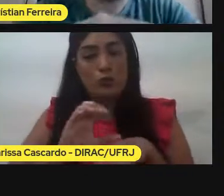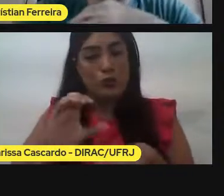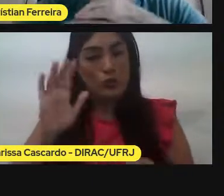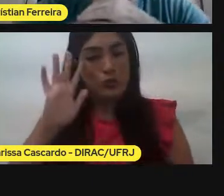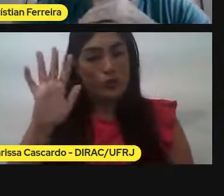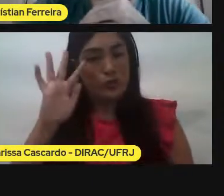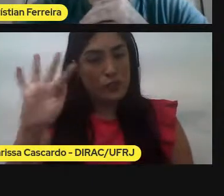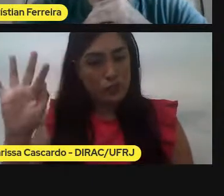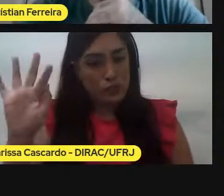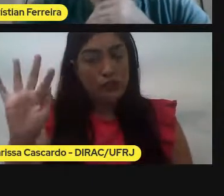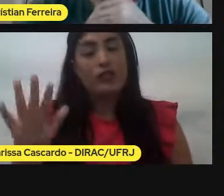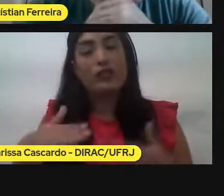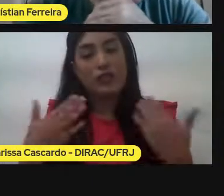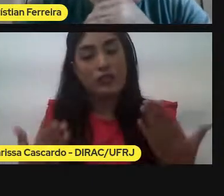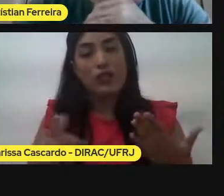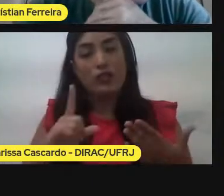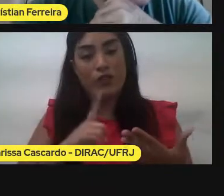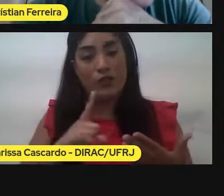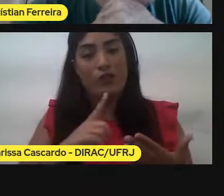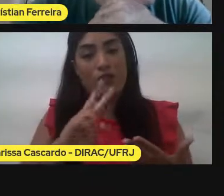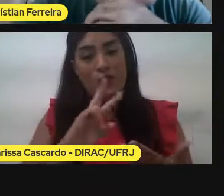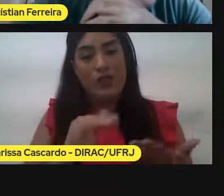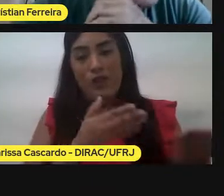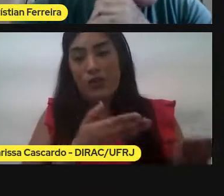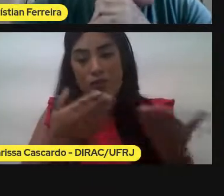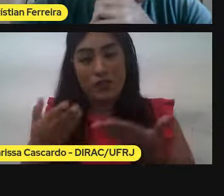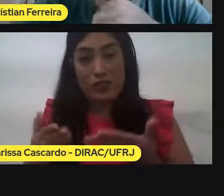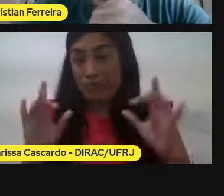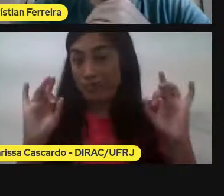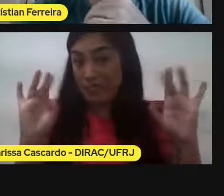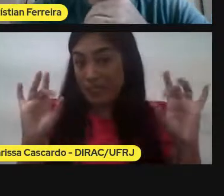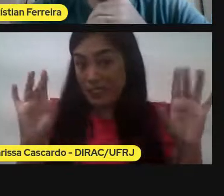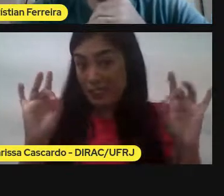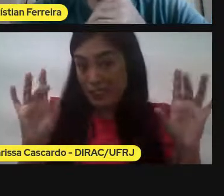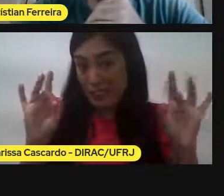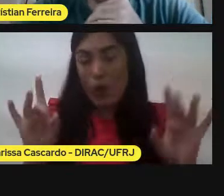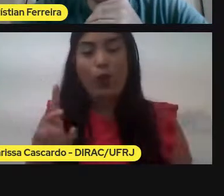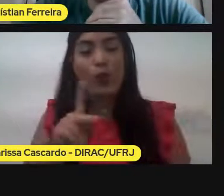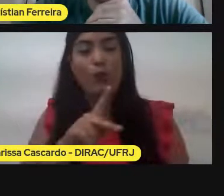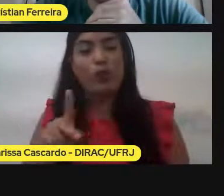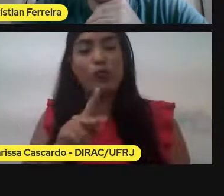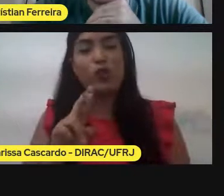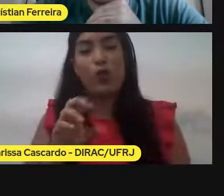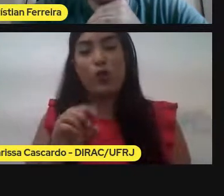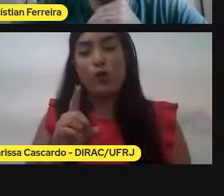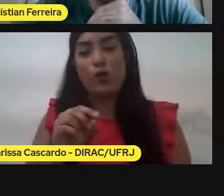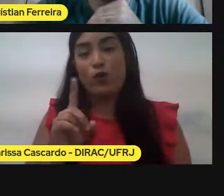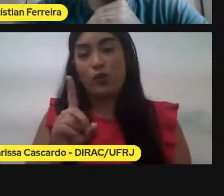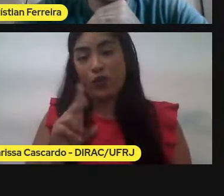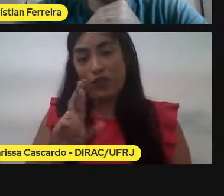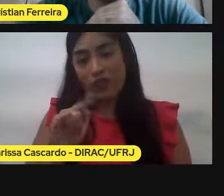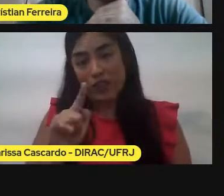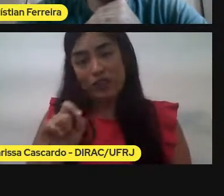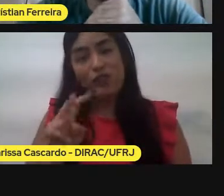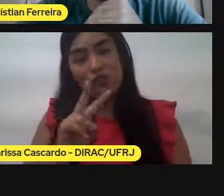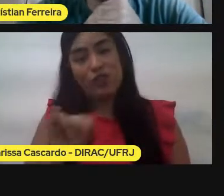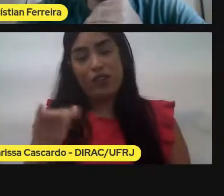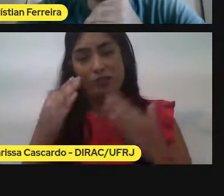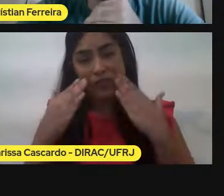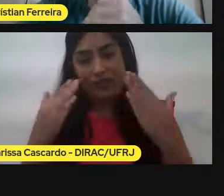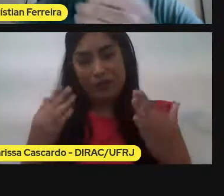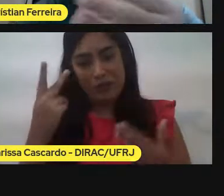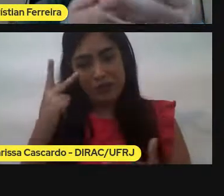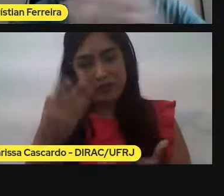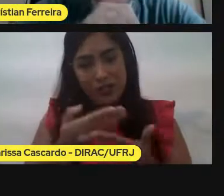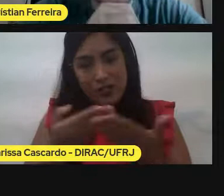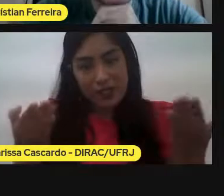já já o professor Rodrigo vai introduzir na live para a gente. Mas antes disso, eu gostaria de já deixar registrados os nossos